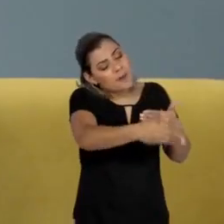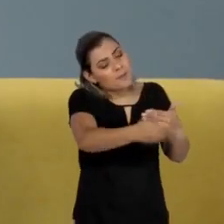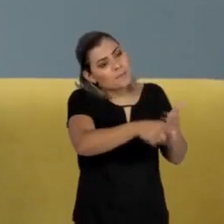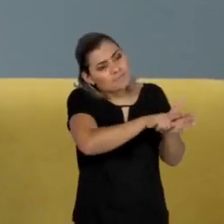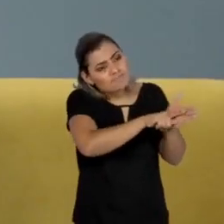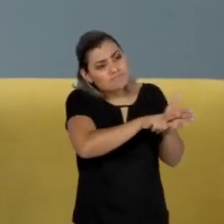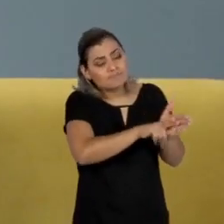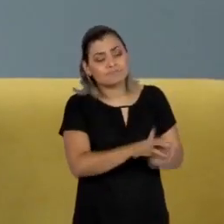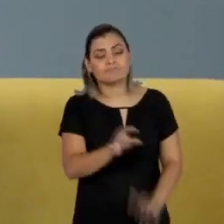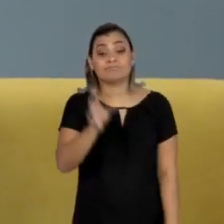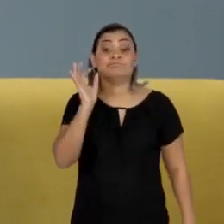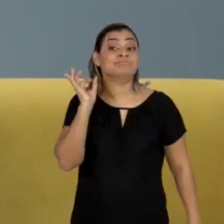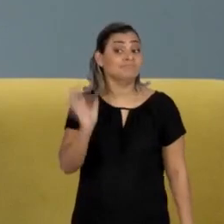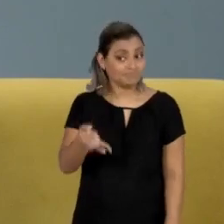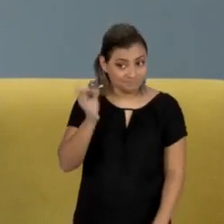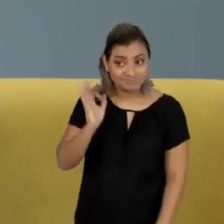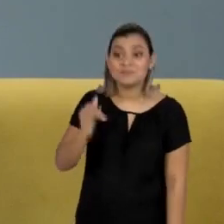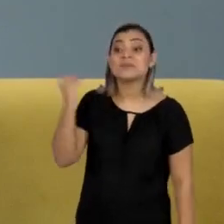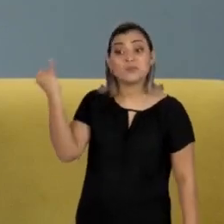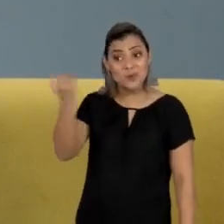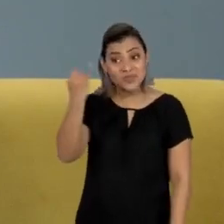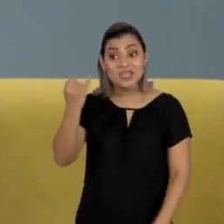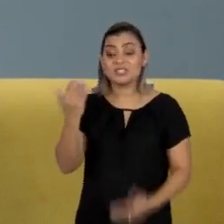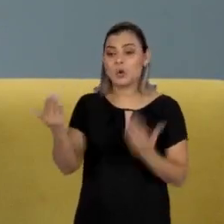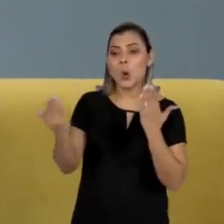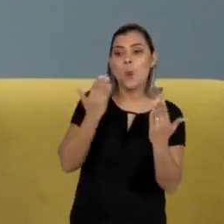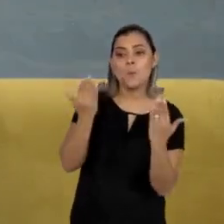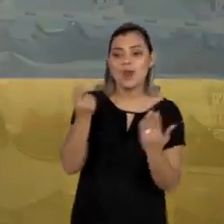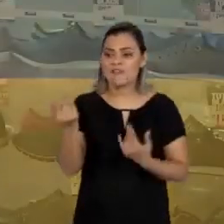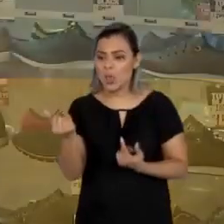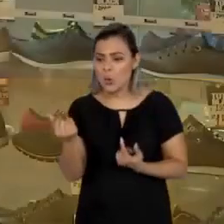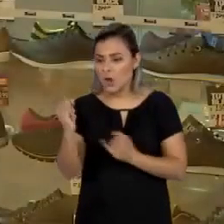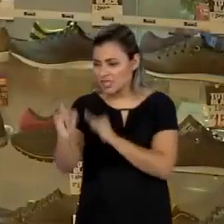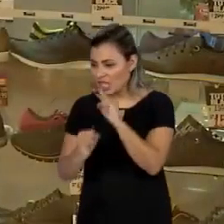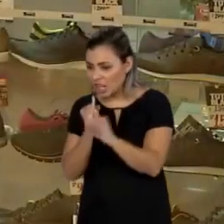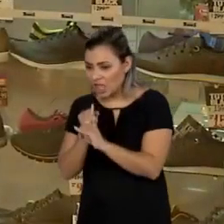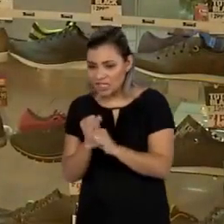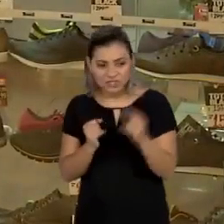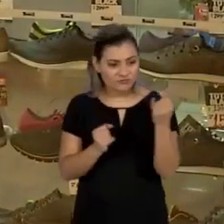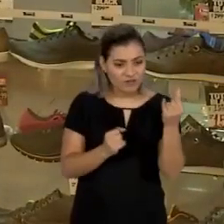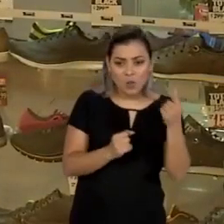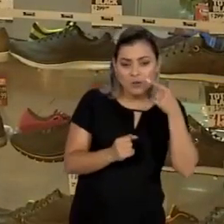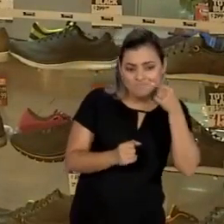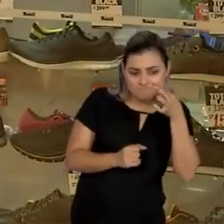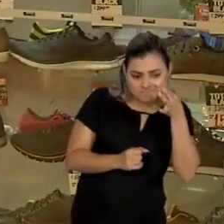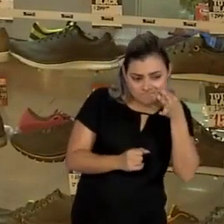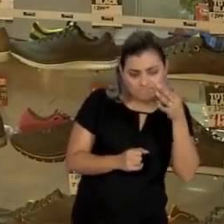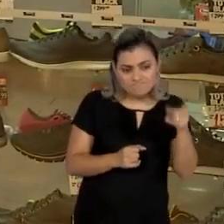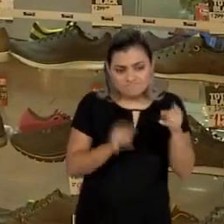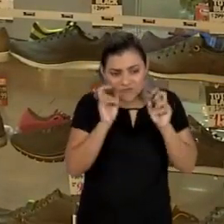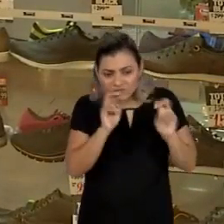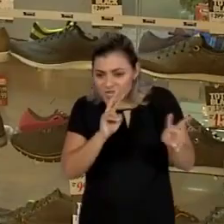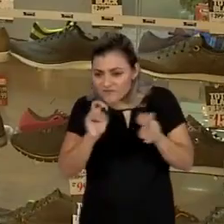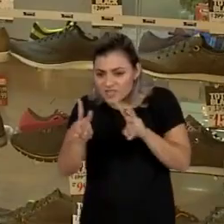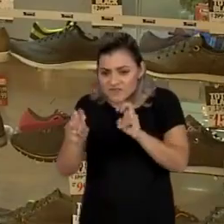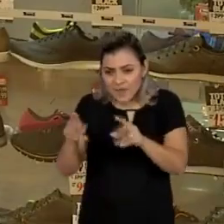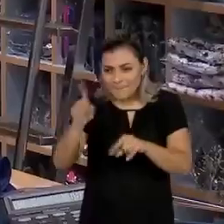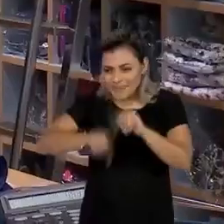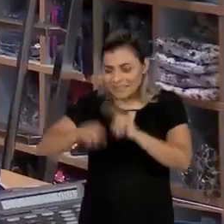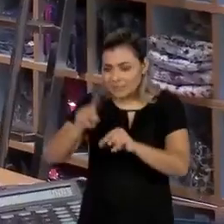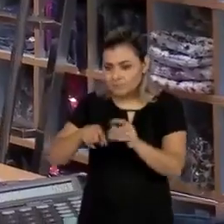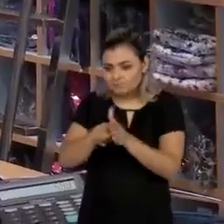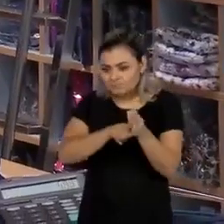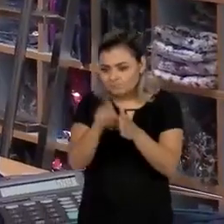isso? Exatamente, então é muito importante comparar pelo menos uma semana antes, um mês, o preço daquele produto que